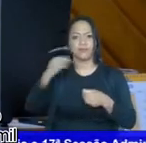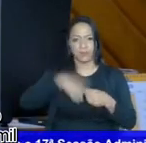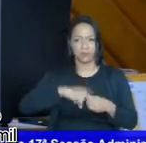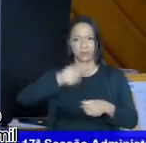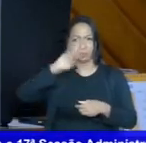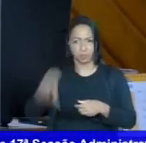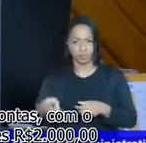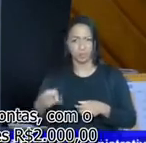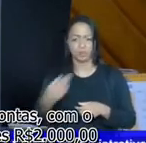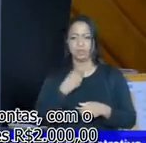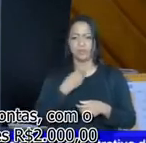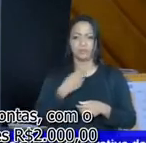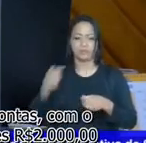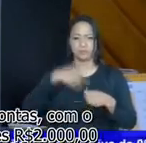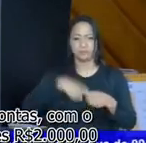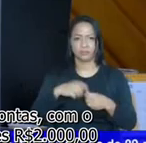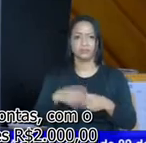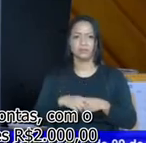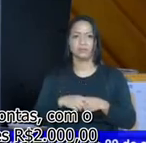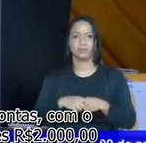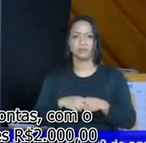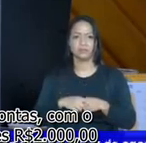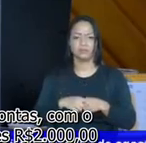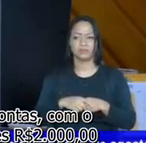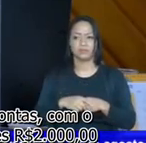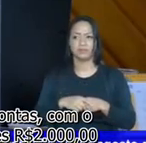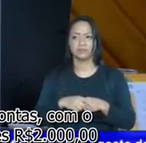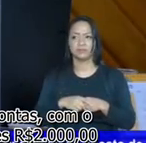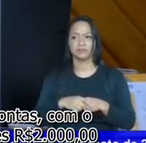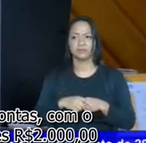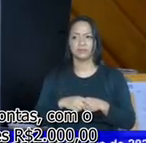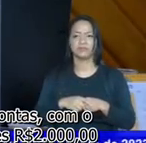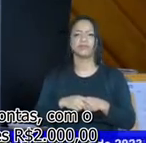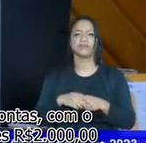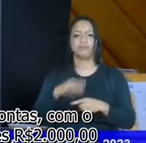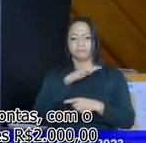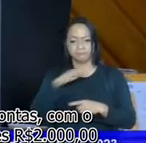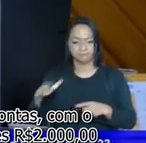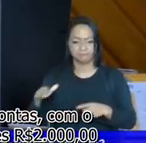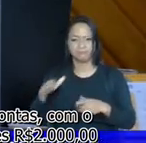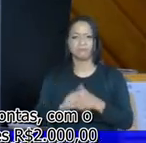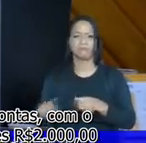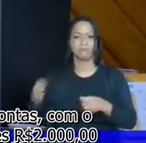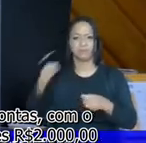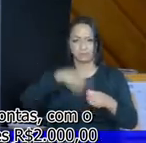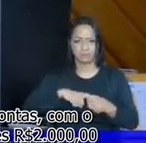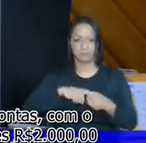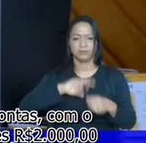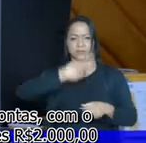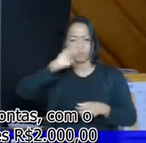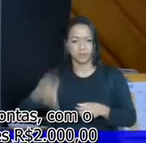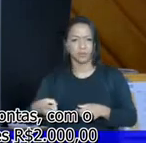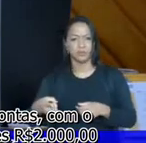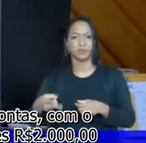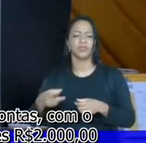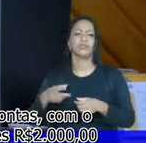de 2.000, porque o voto de Vossa Excelência era pela aprovação parcial das contas, com o dever de restituição de